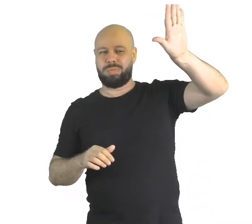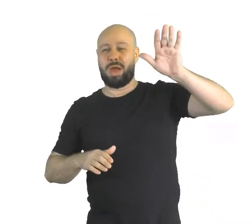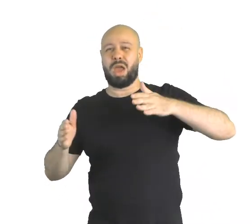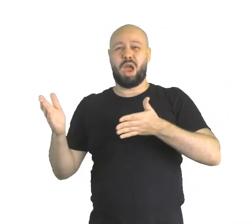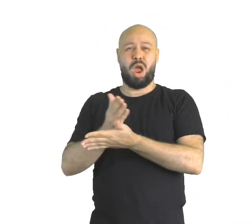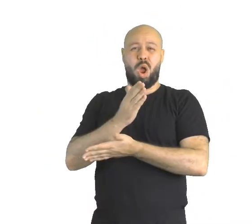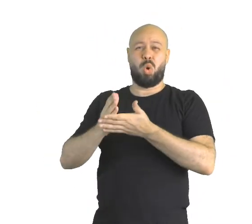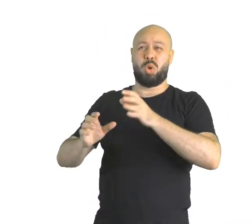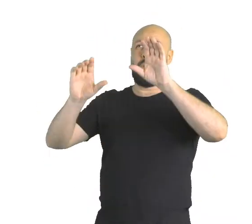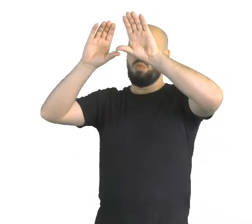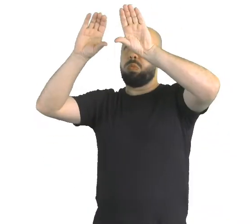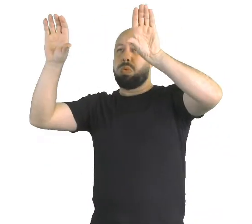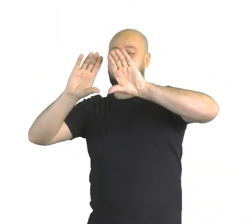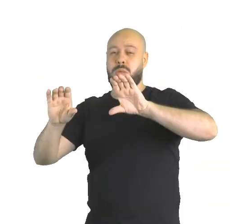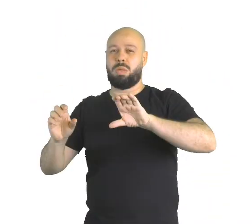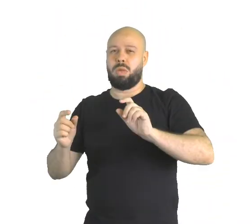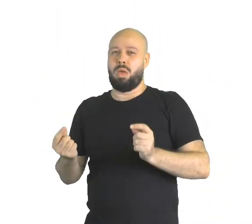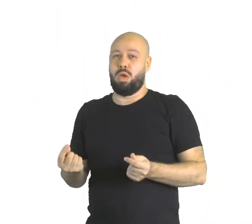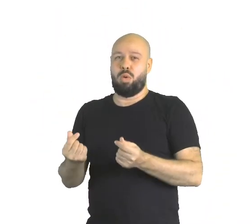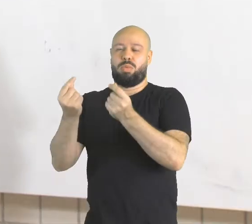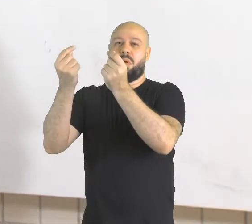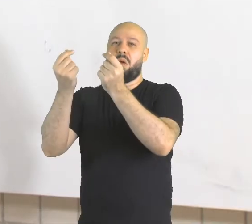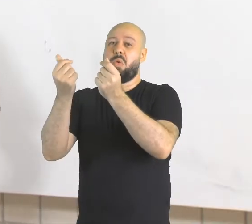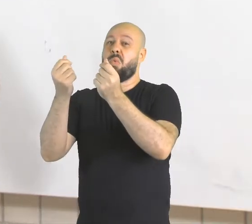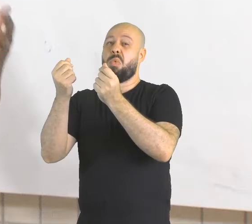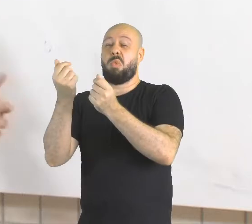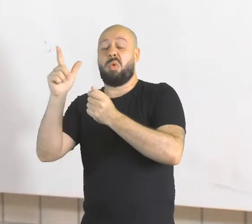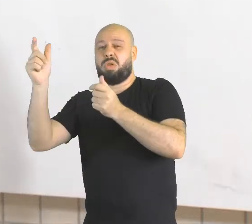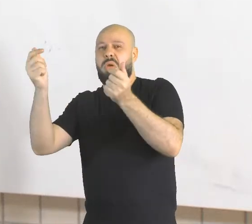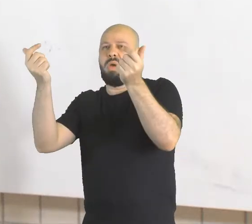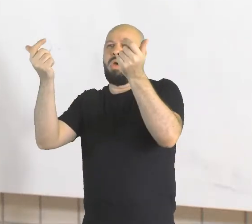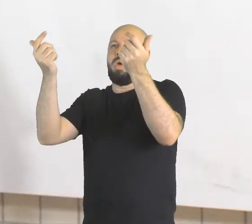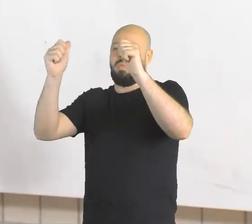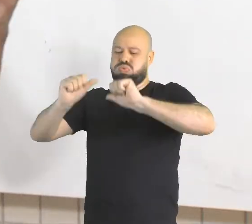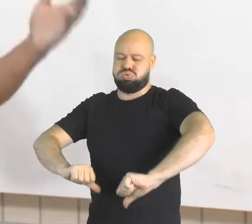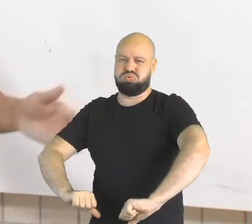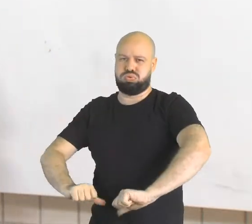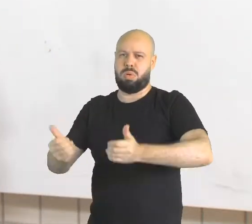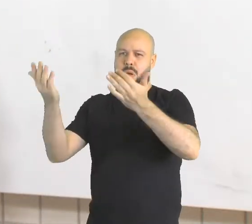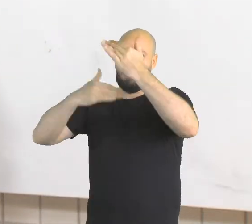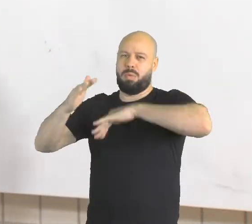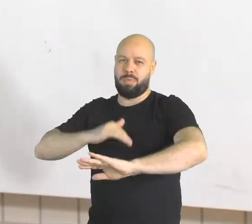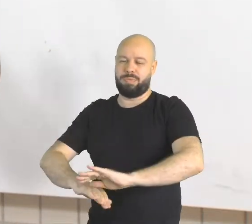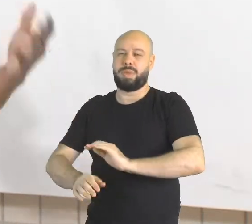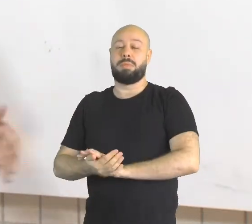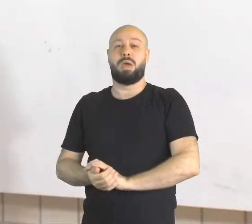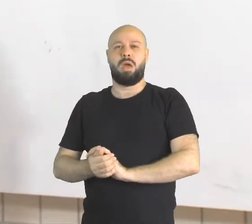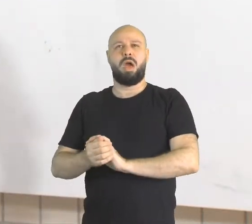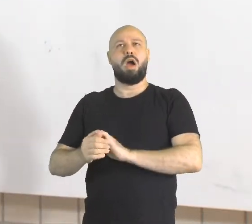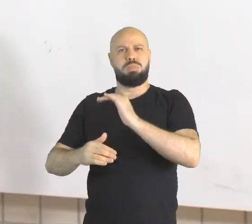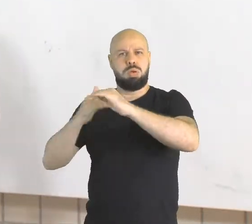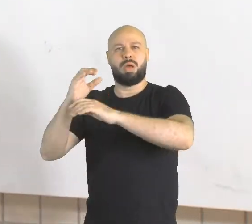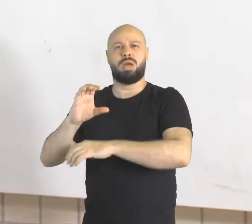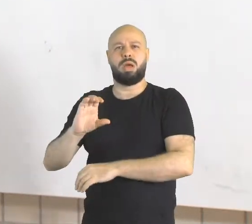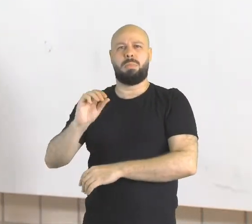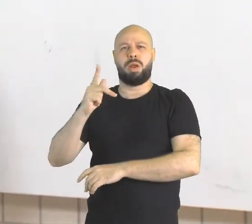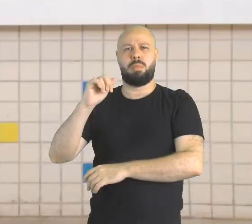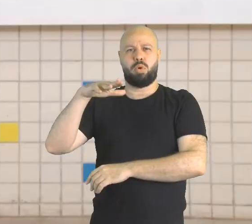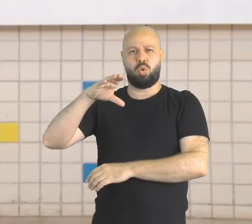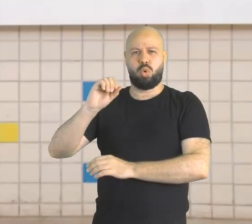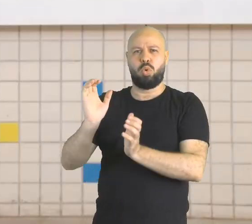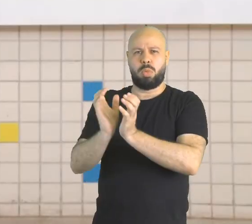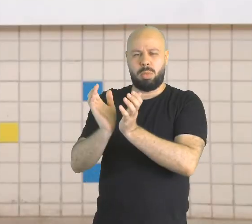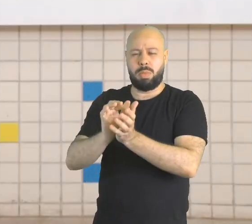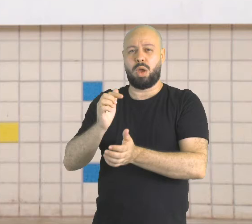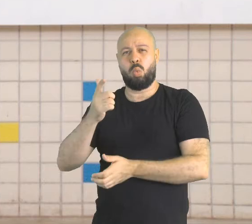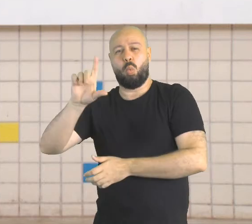capitanias hereditárias que prosperaram e outras não. Por exemplo, as que prosperaram, né, foram a de Pernambuco, a de São Vicente e a capitania